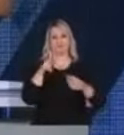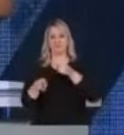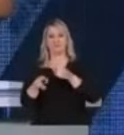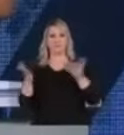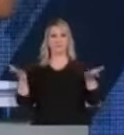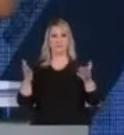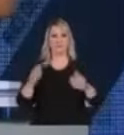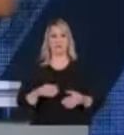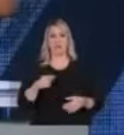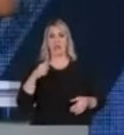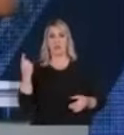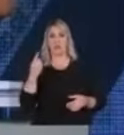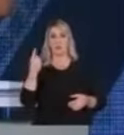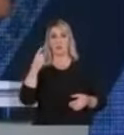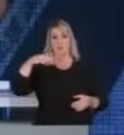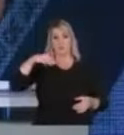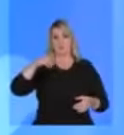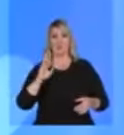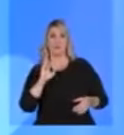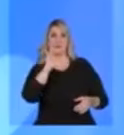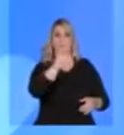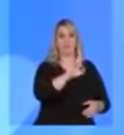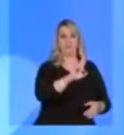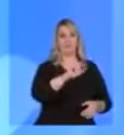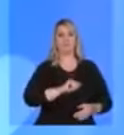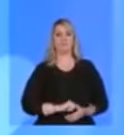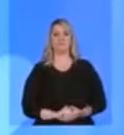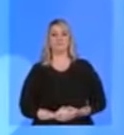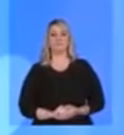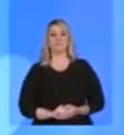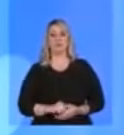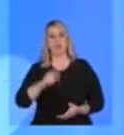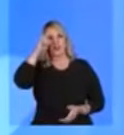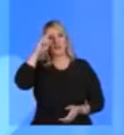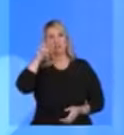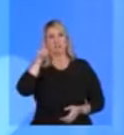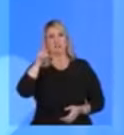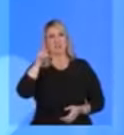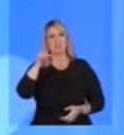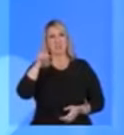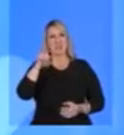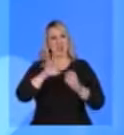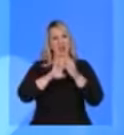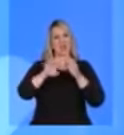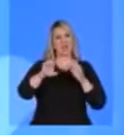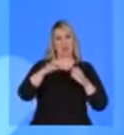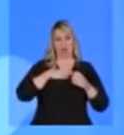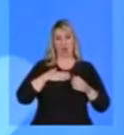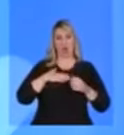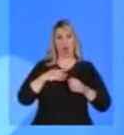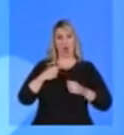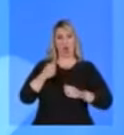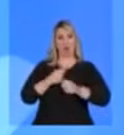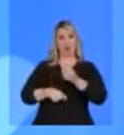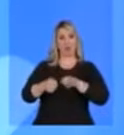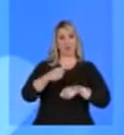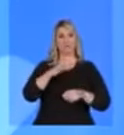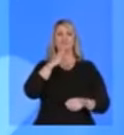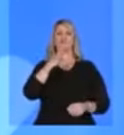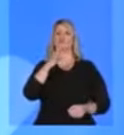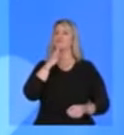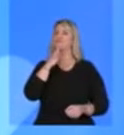candidato Pedro Paulo 1 Minuto para tréplica Crivela você é economista Você é engenheiro eu sou economista e conheço bem de